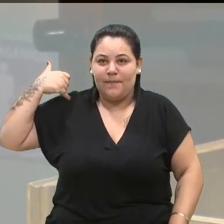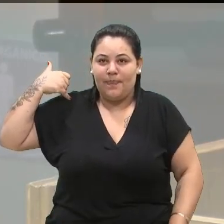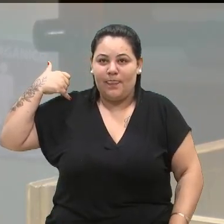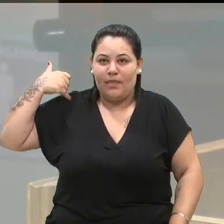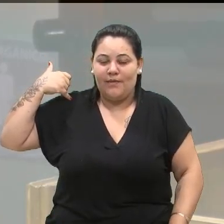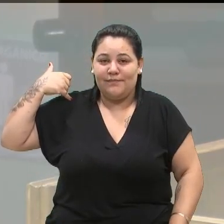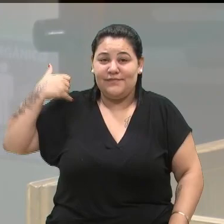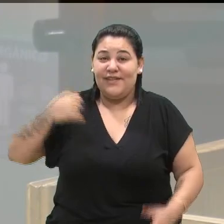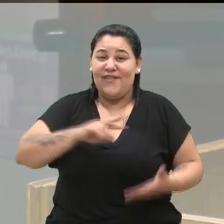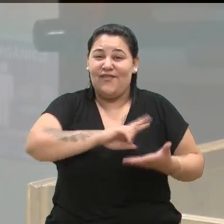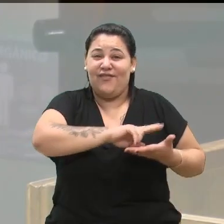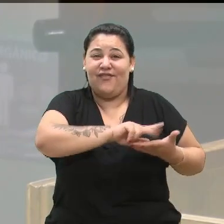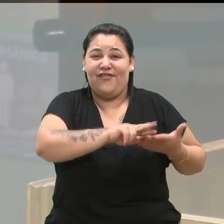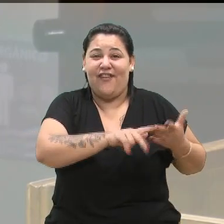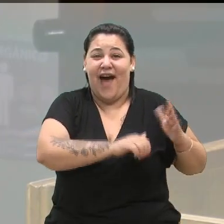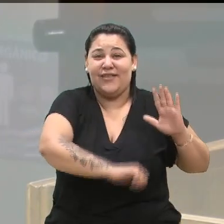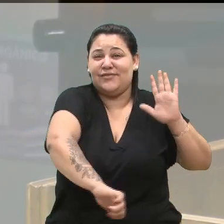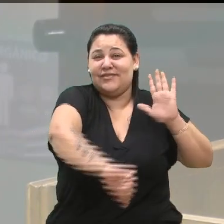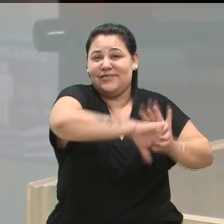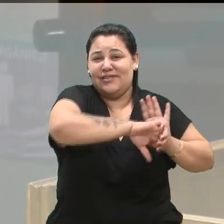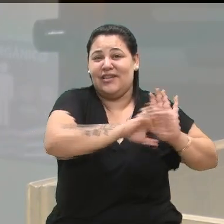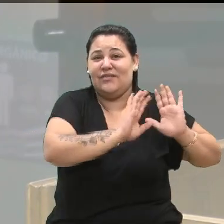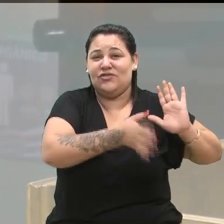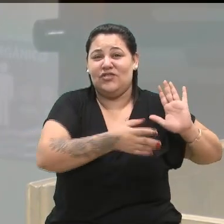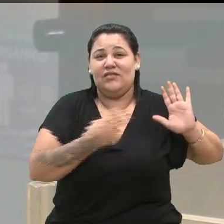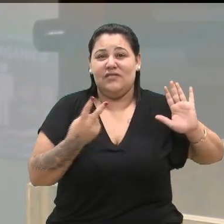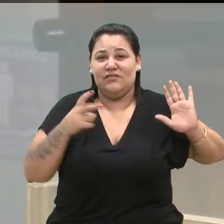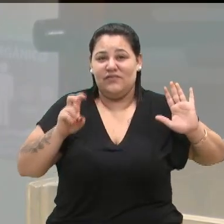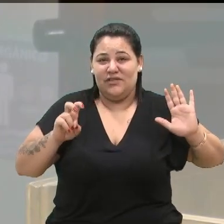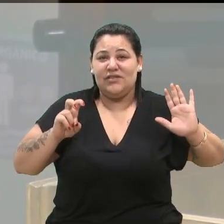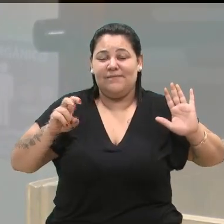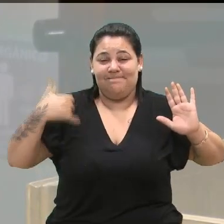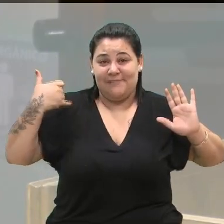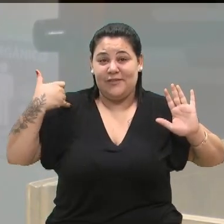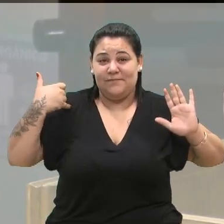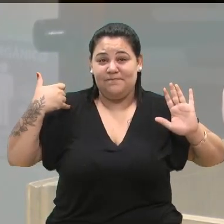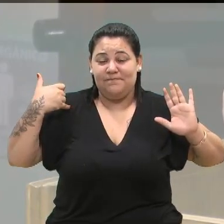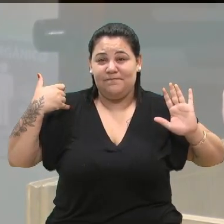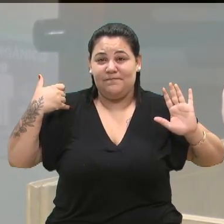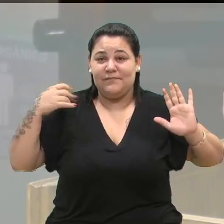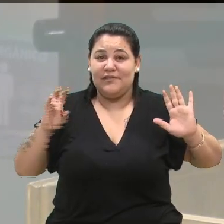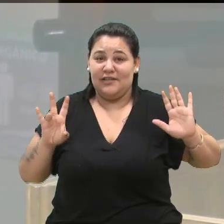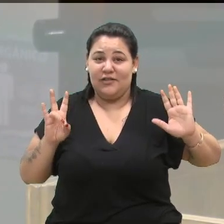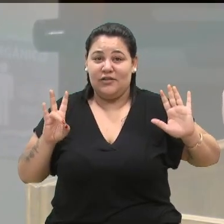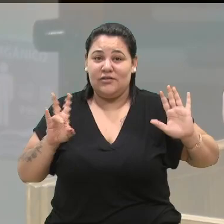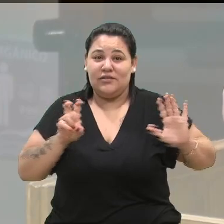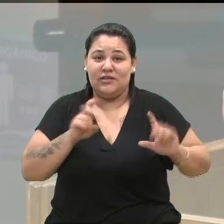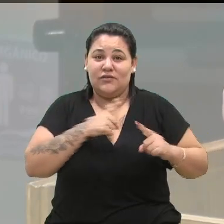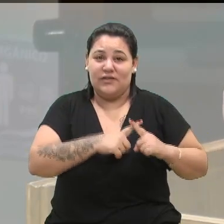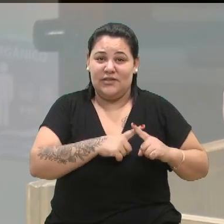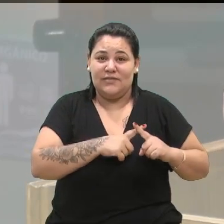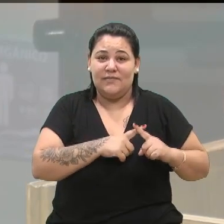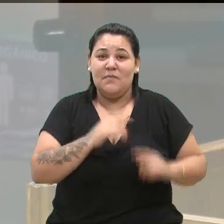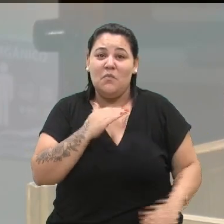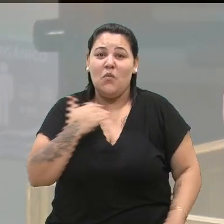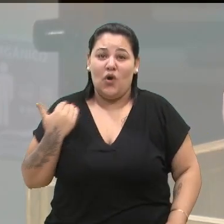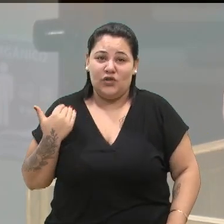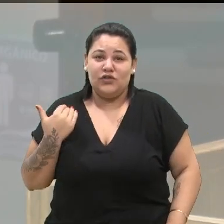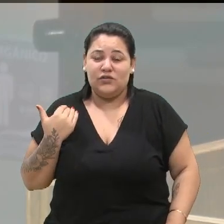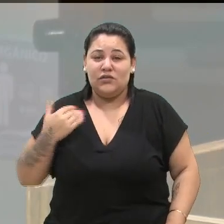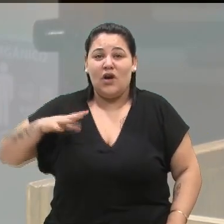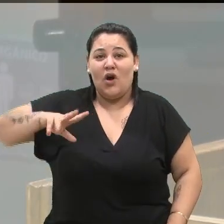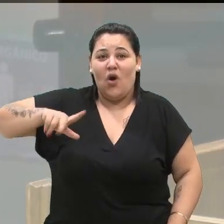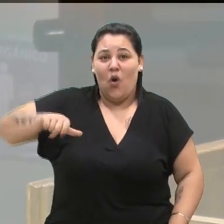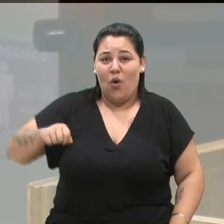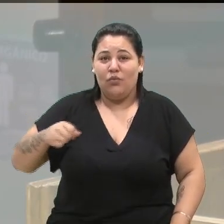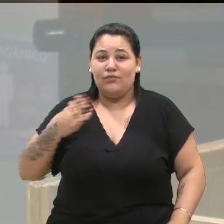diversas ocorrências com 25 anos de idade. Tráfico de drogas 5 vezes, homicídio, roubo